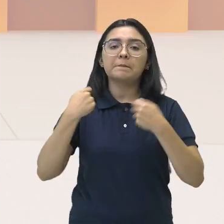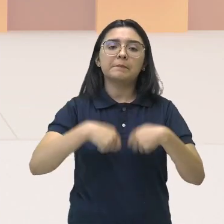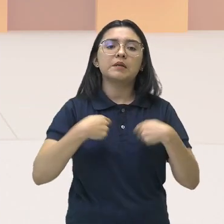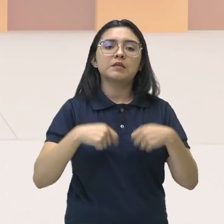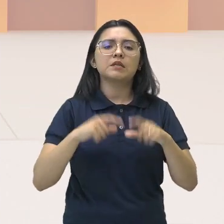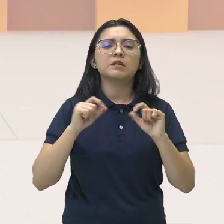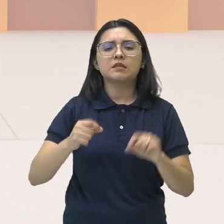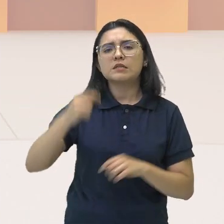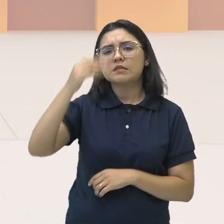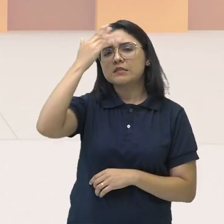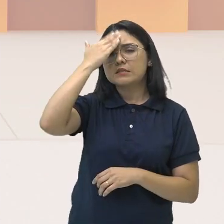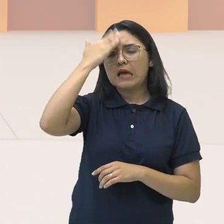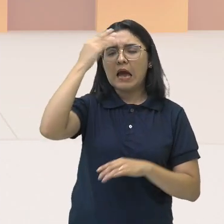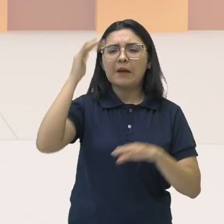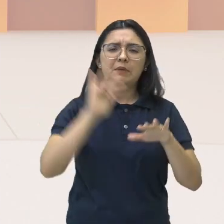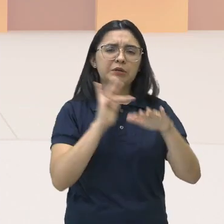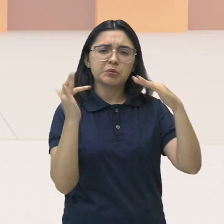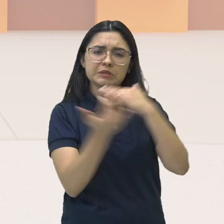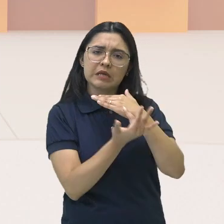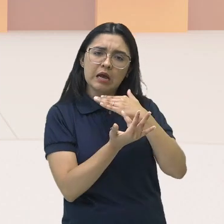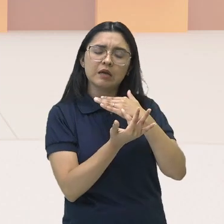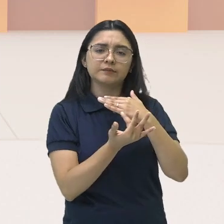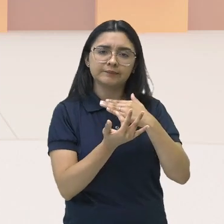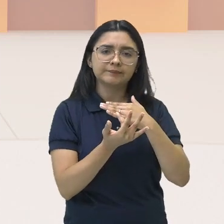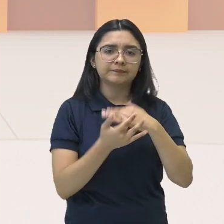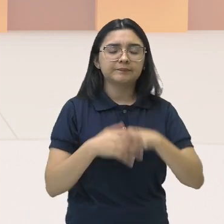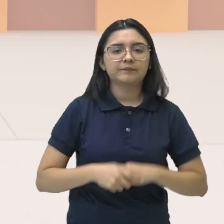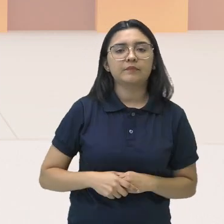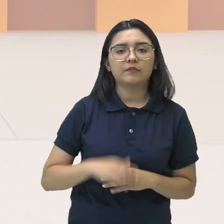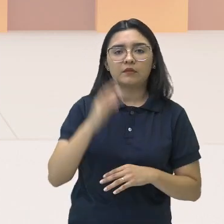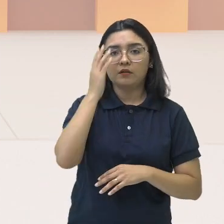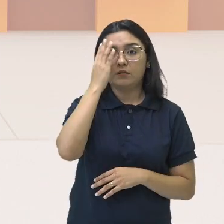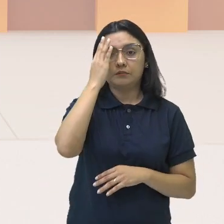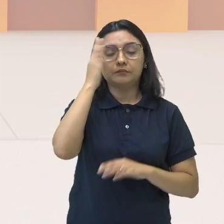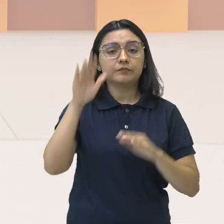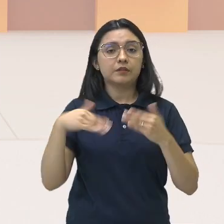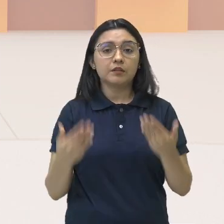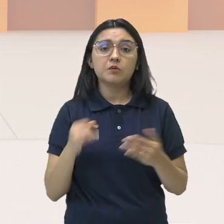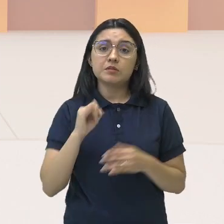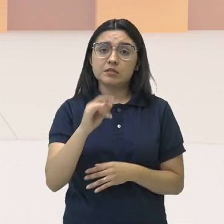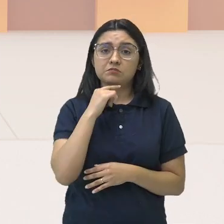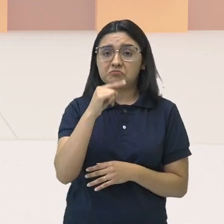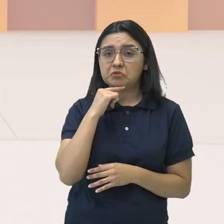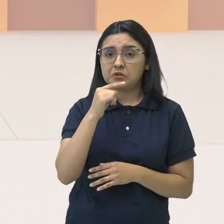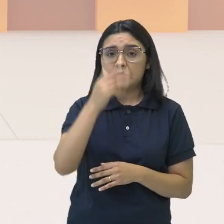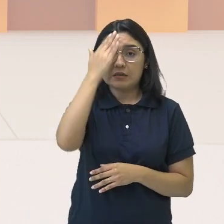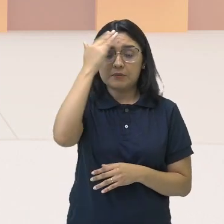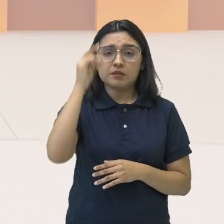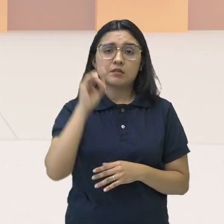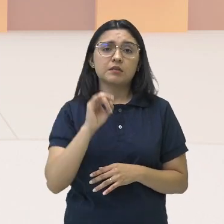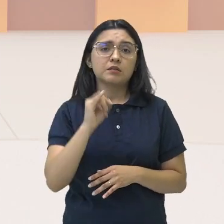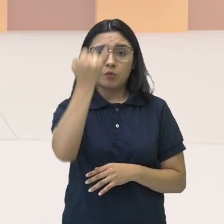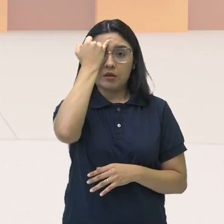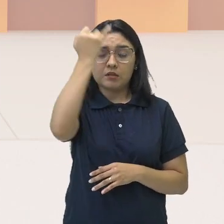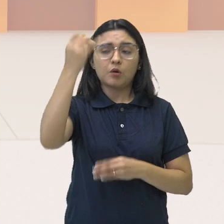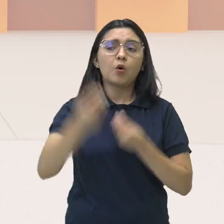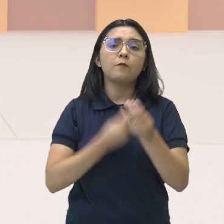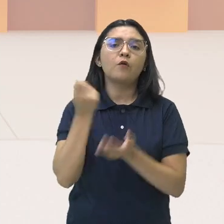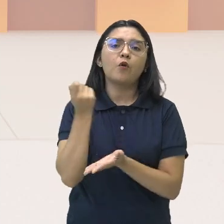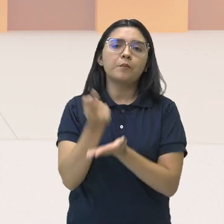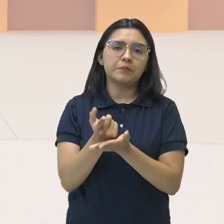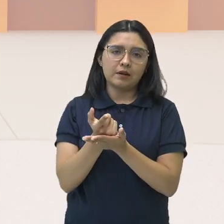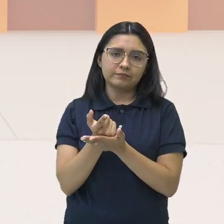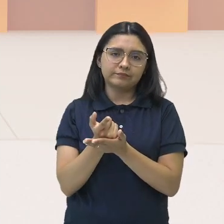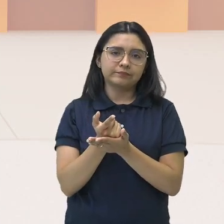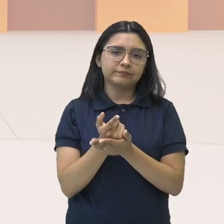muita noção da questão das redes sociais e tudo mais. Afinal de contas, se ninguém souber que a sua ideia existe, como é que vão comprá-la, né? Essa